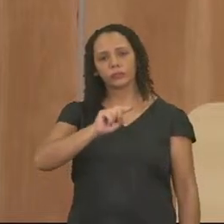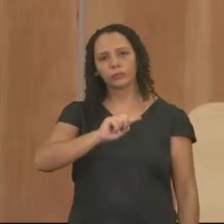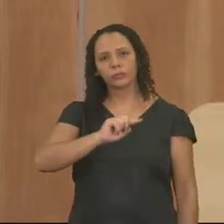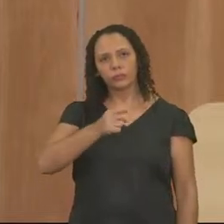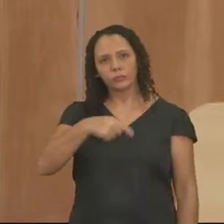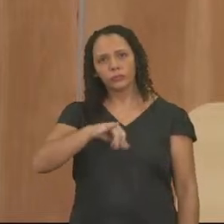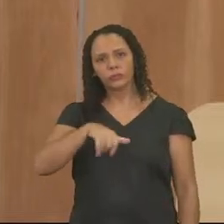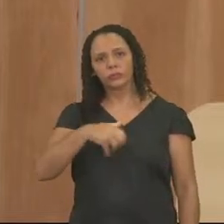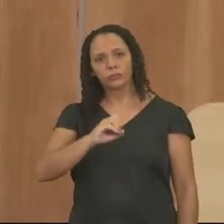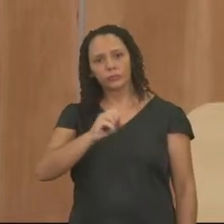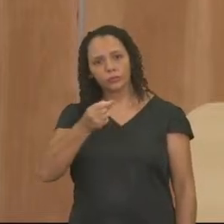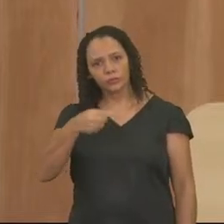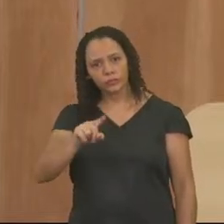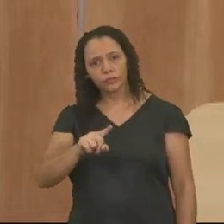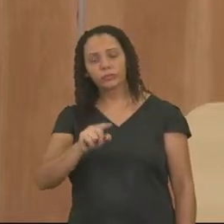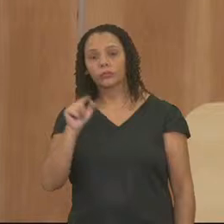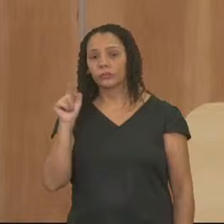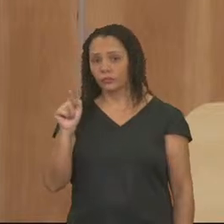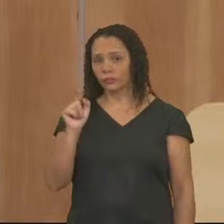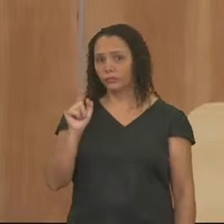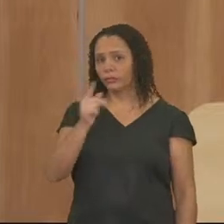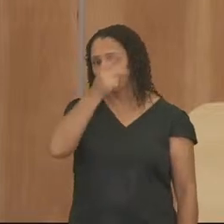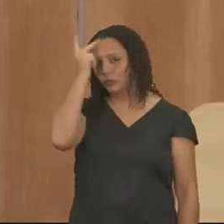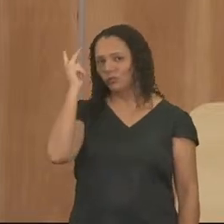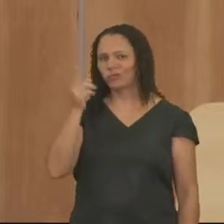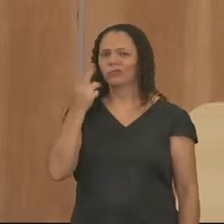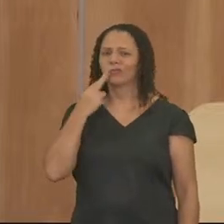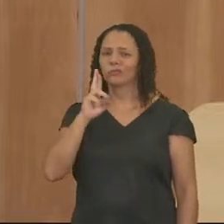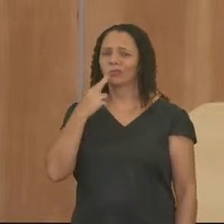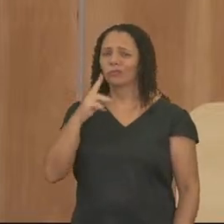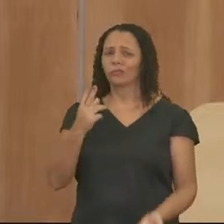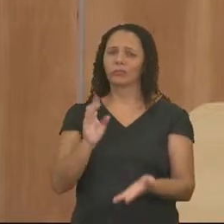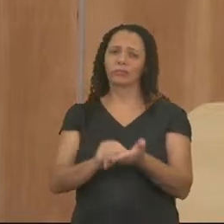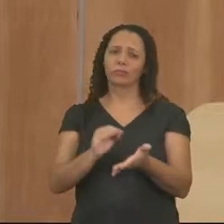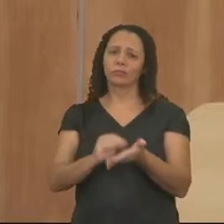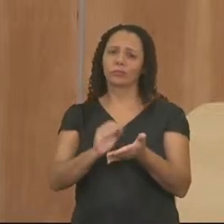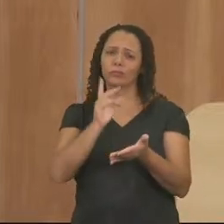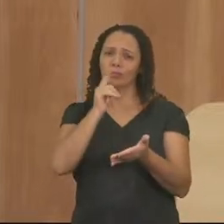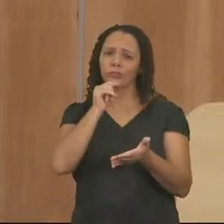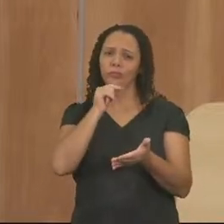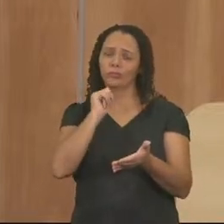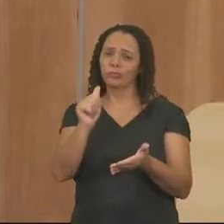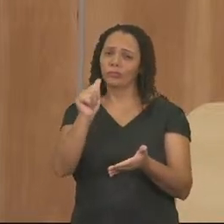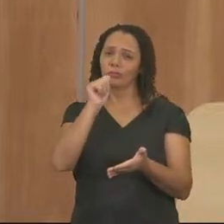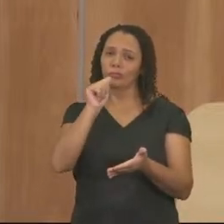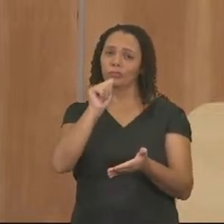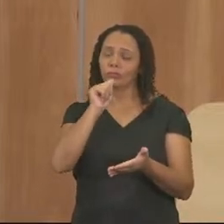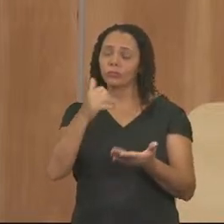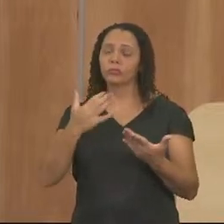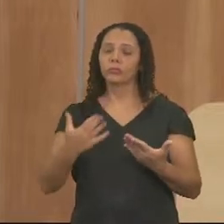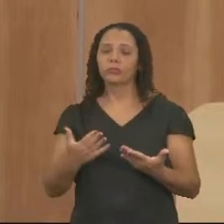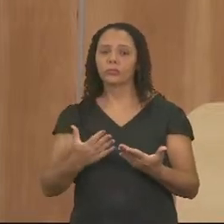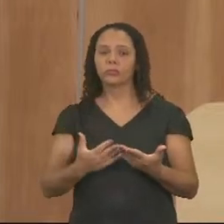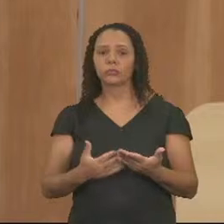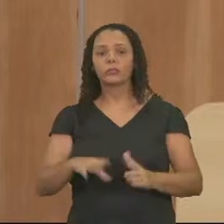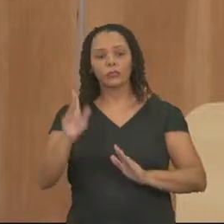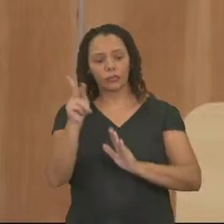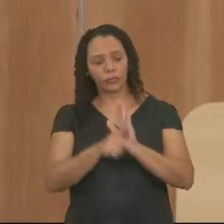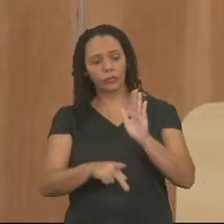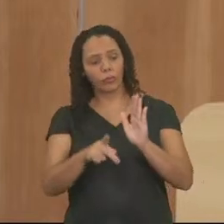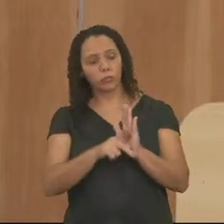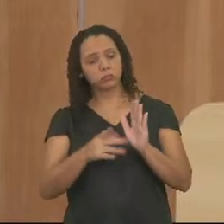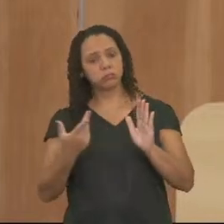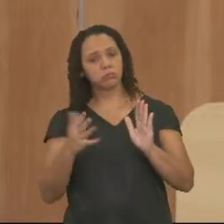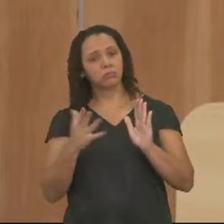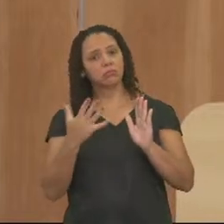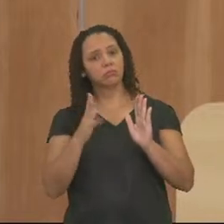que não tinha água para eles tomar, matar a sede. Então, é um projeto louvável. Quero dizer